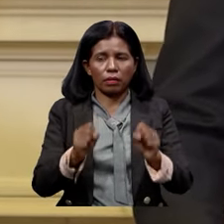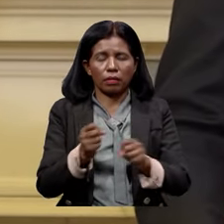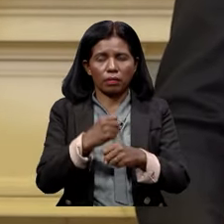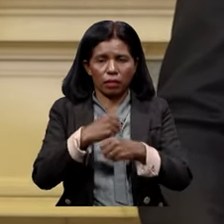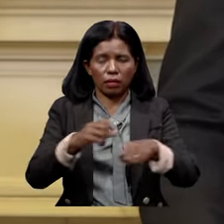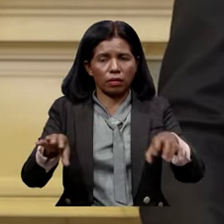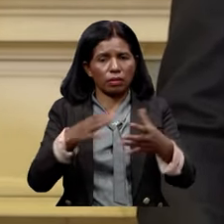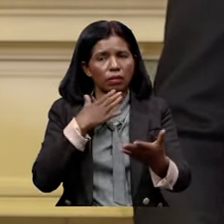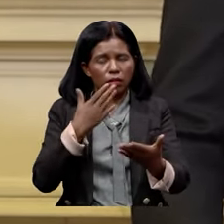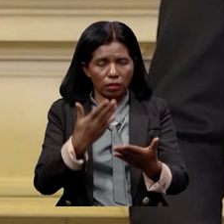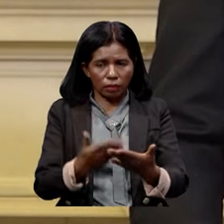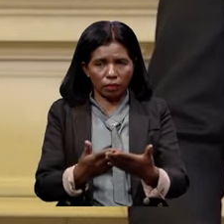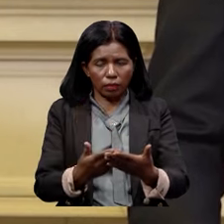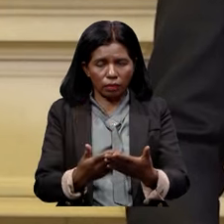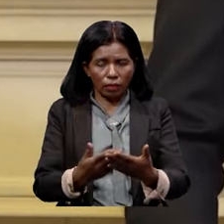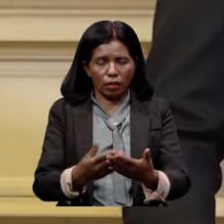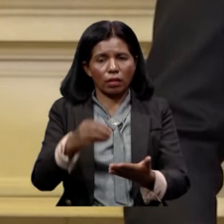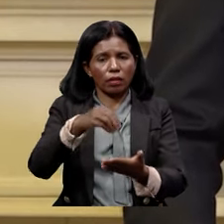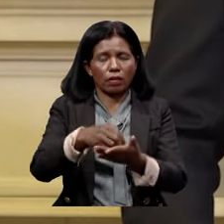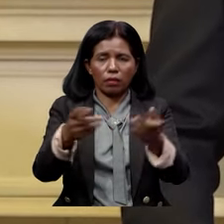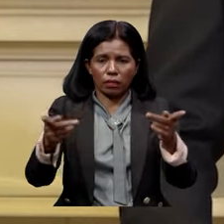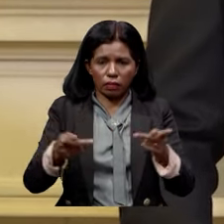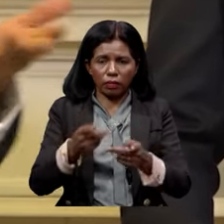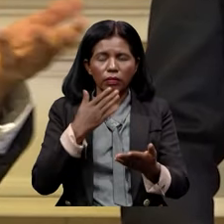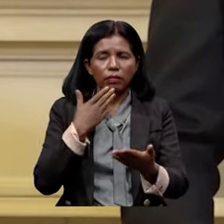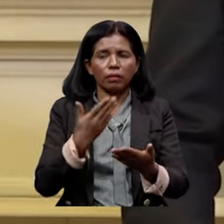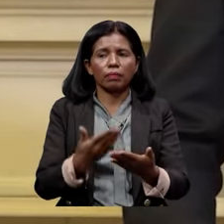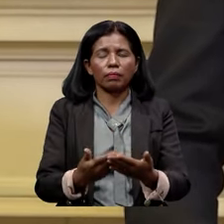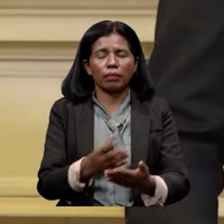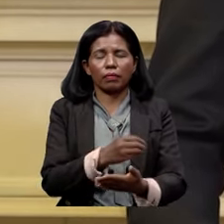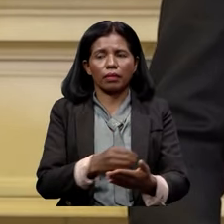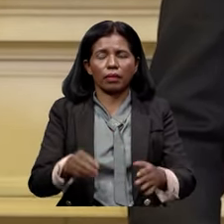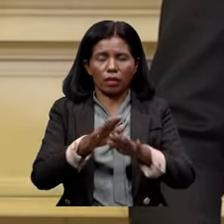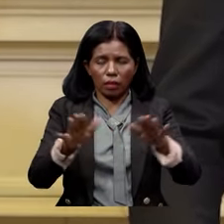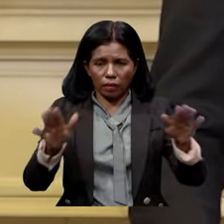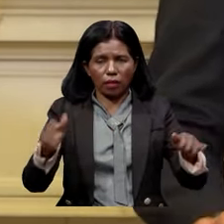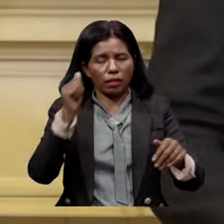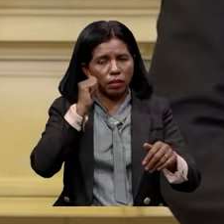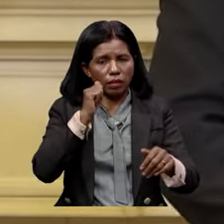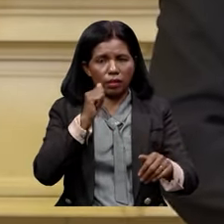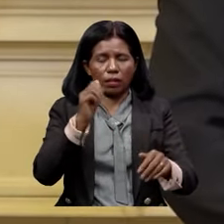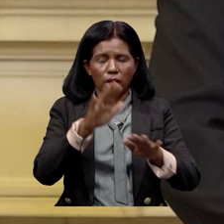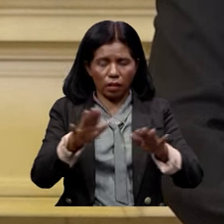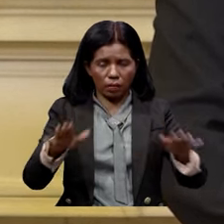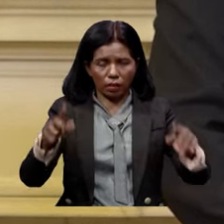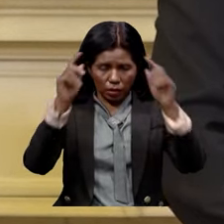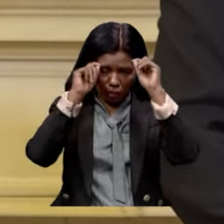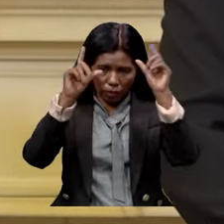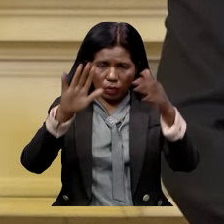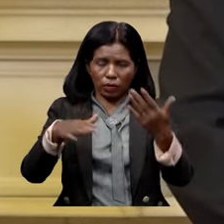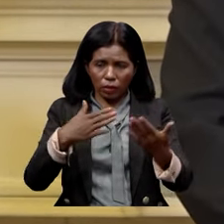bem-estar, criação de condições para as crianças timorenses, os jovens timorenses,